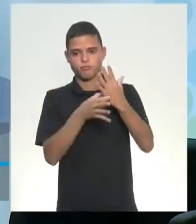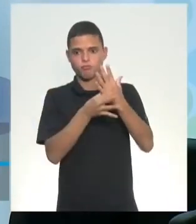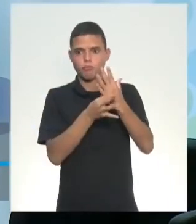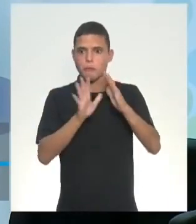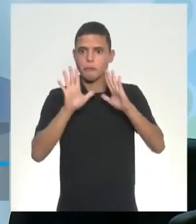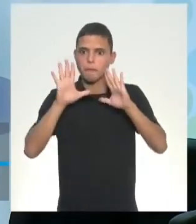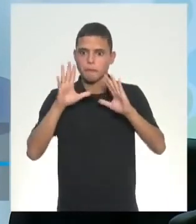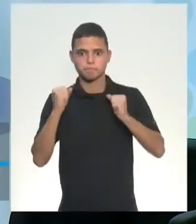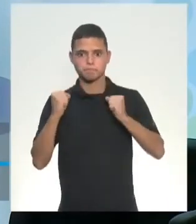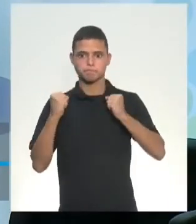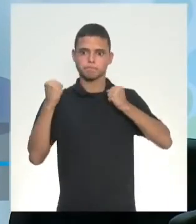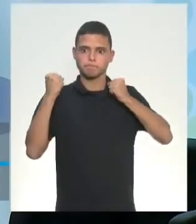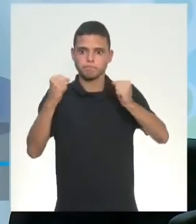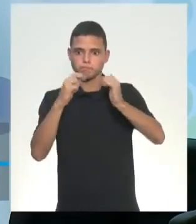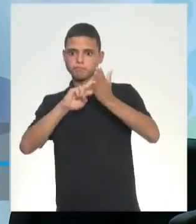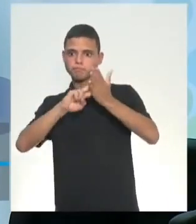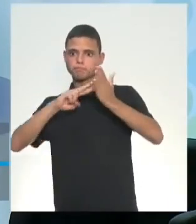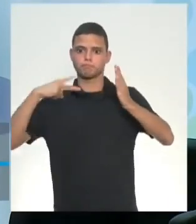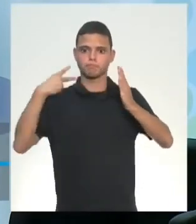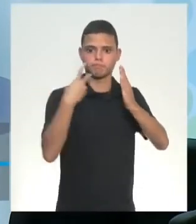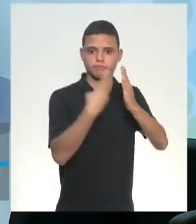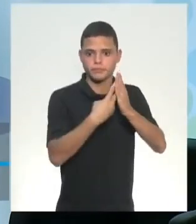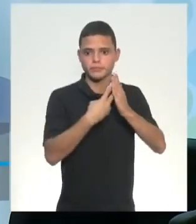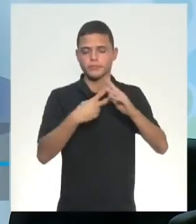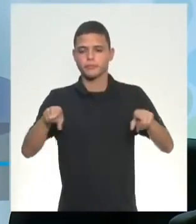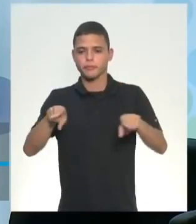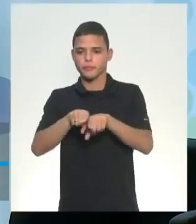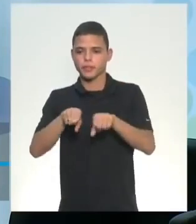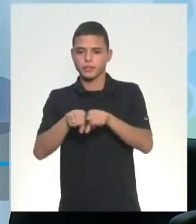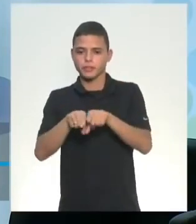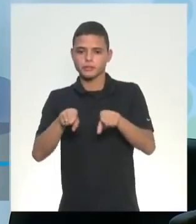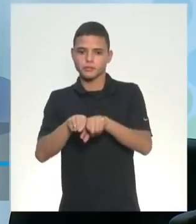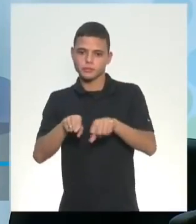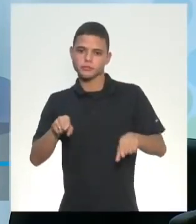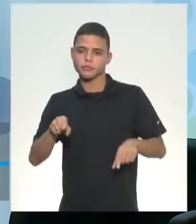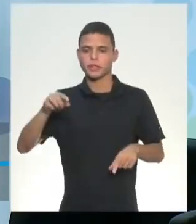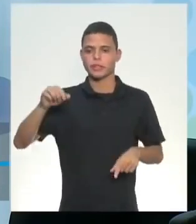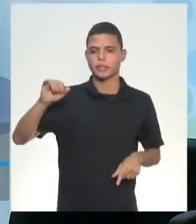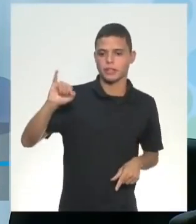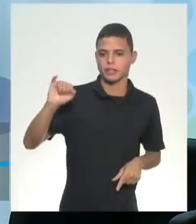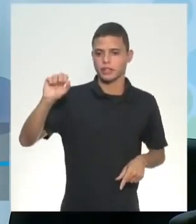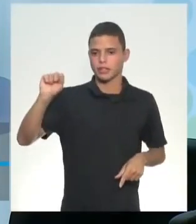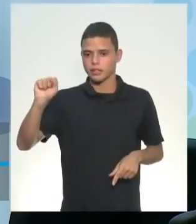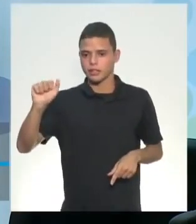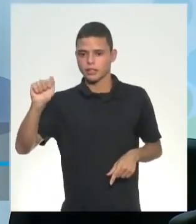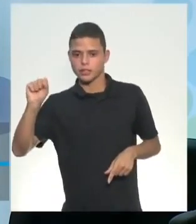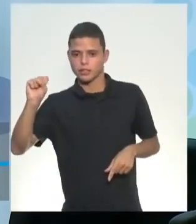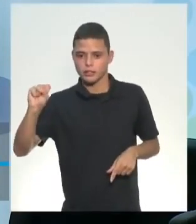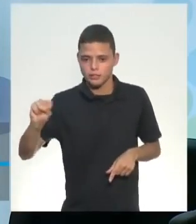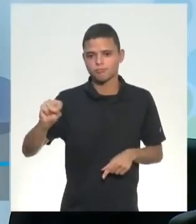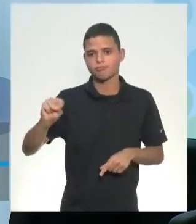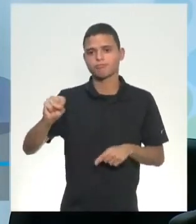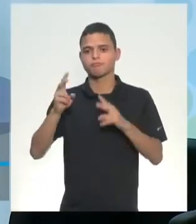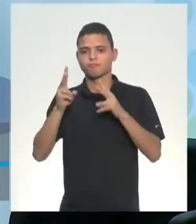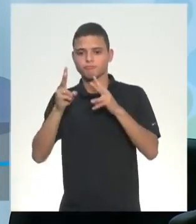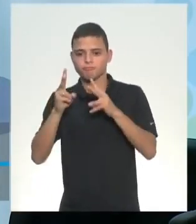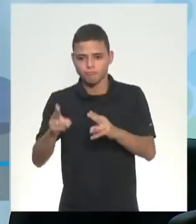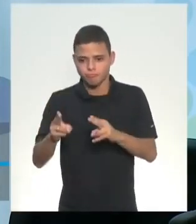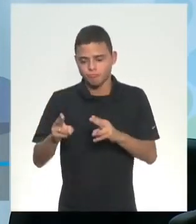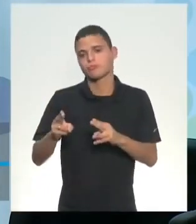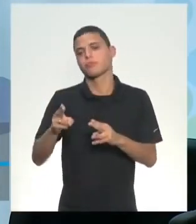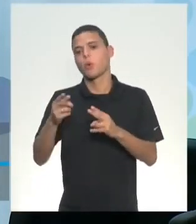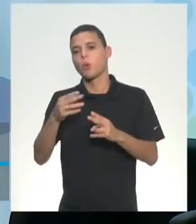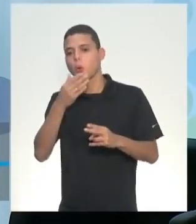exatamente. Então, Machado de Assis, muita ironia, é um morto contando a sua história, o Felipe fala, ele já fala